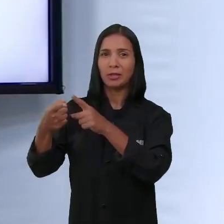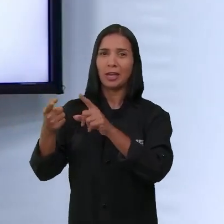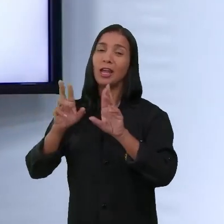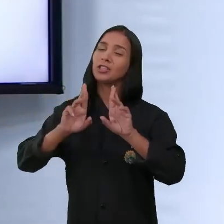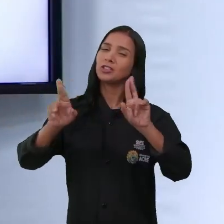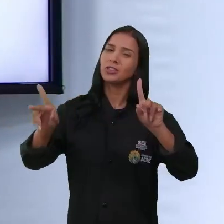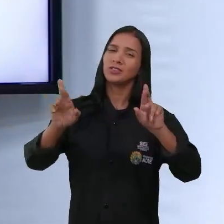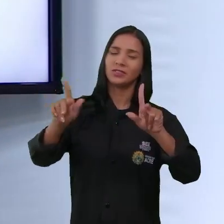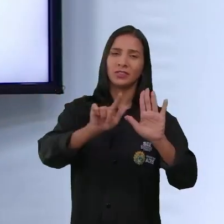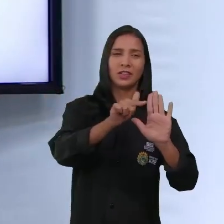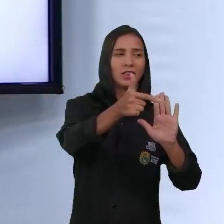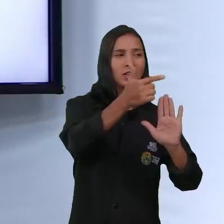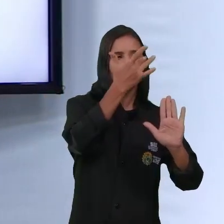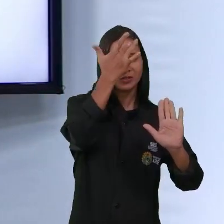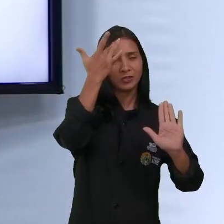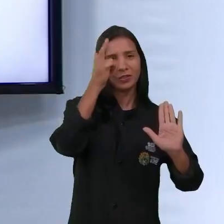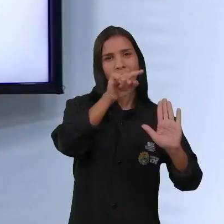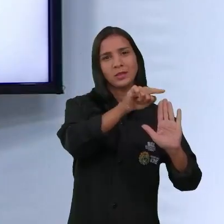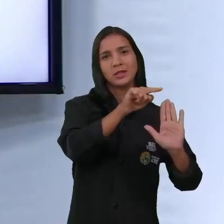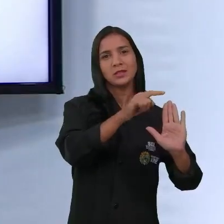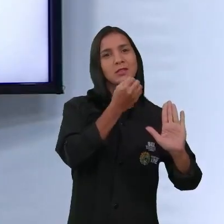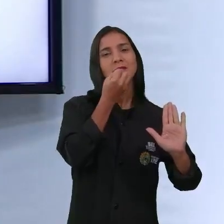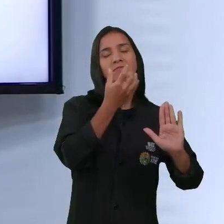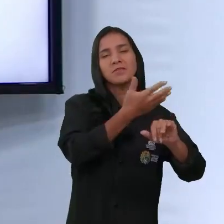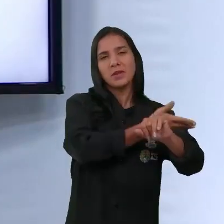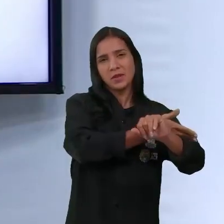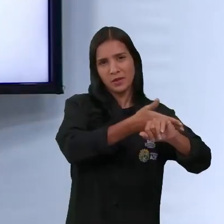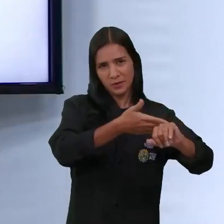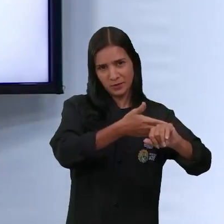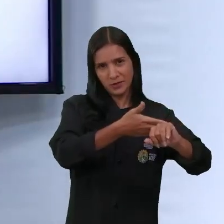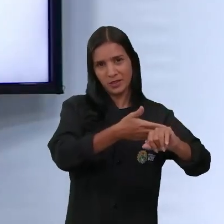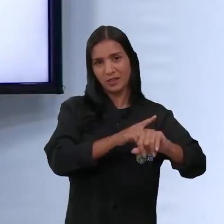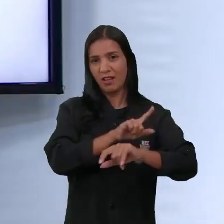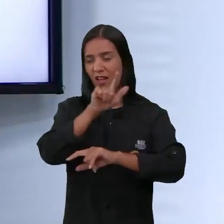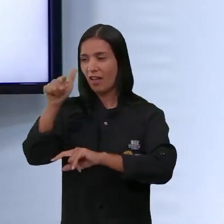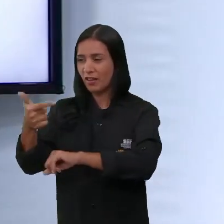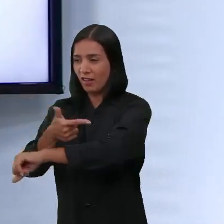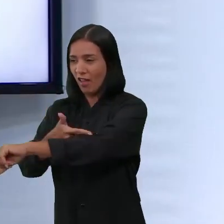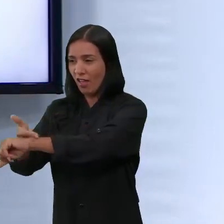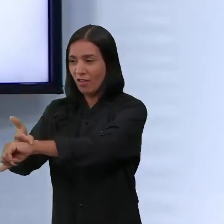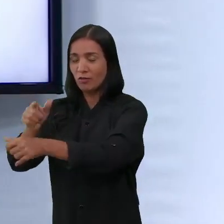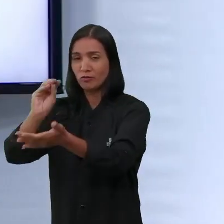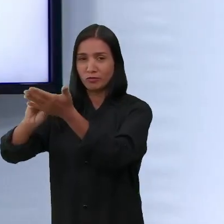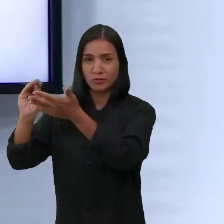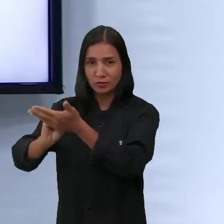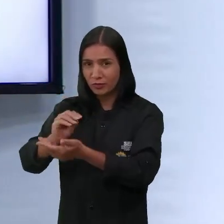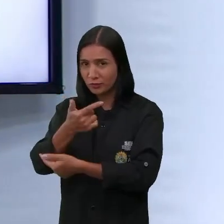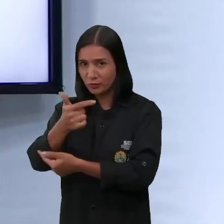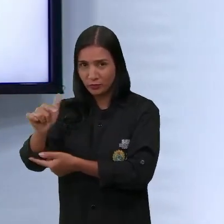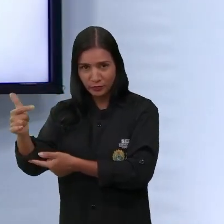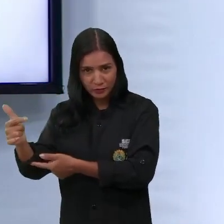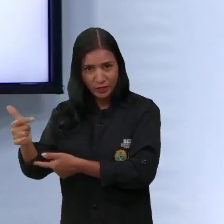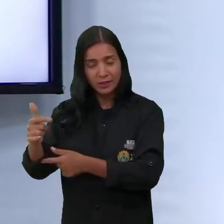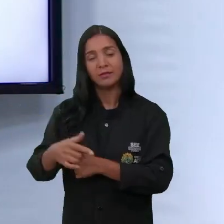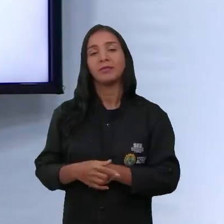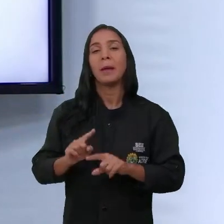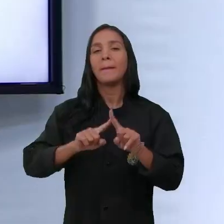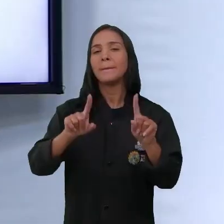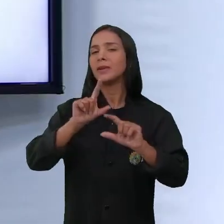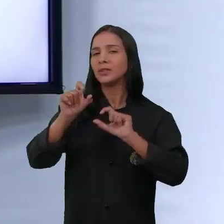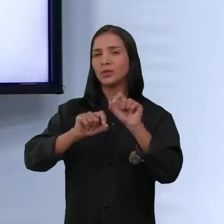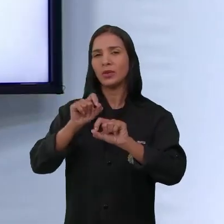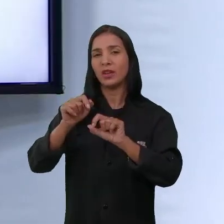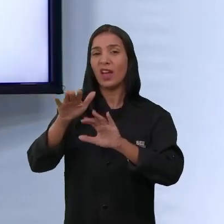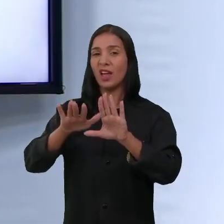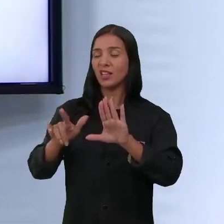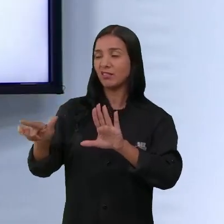relações interpessoais e pelo fato, geralmente, desses indivíduos não possuírem muito